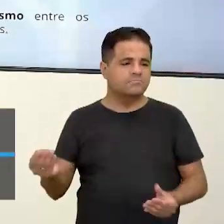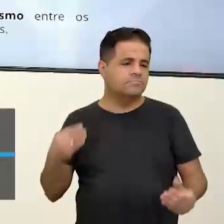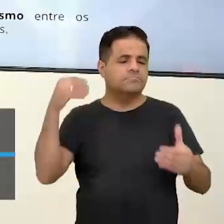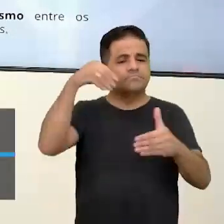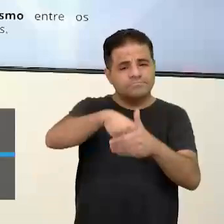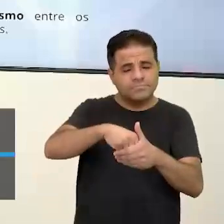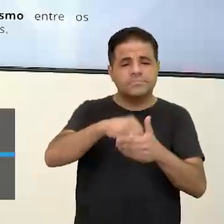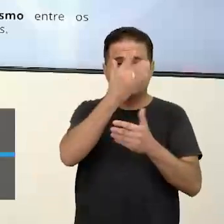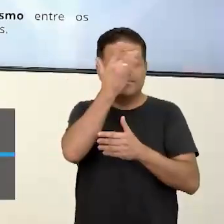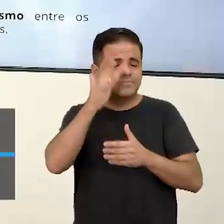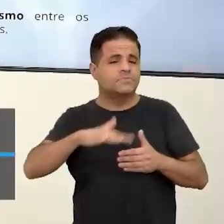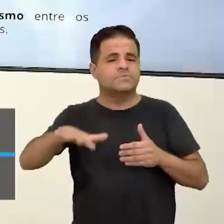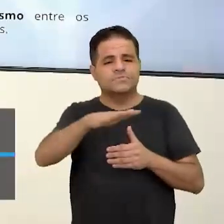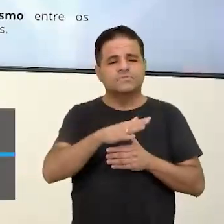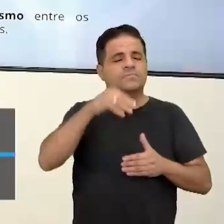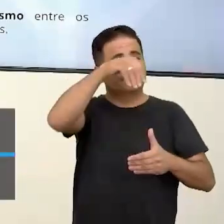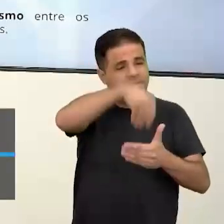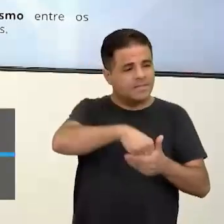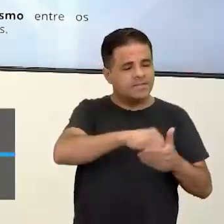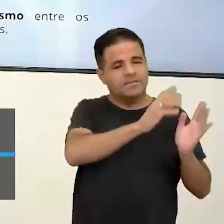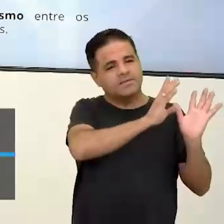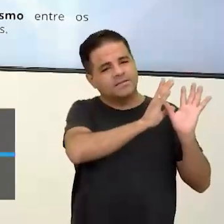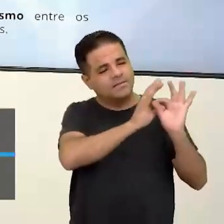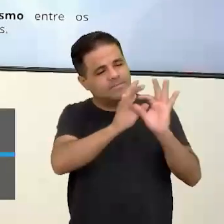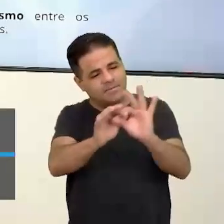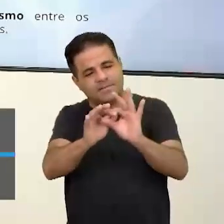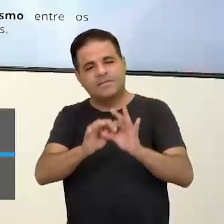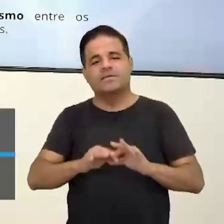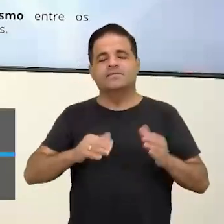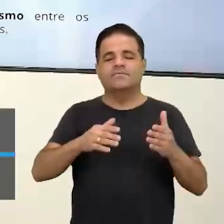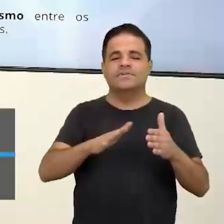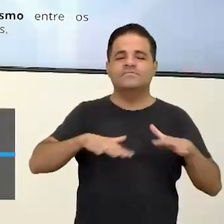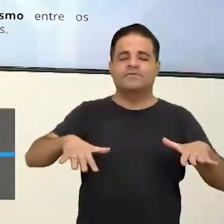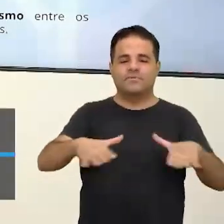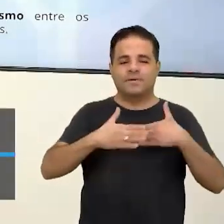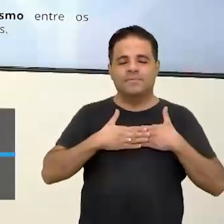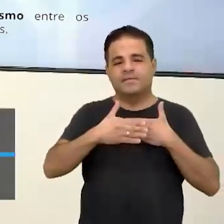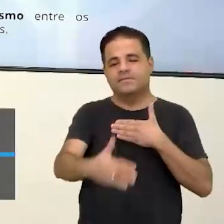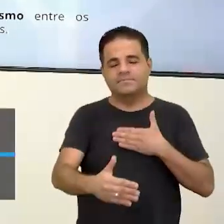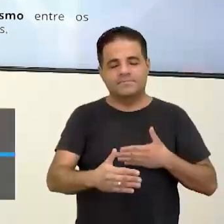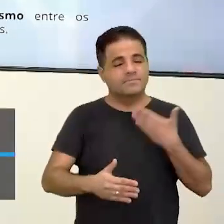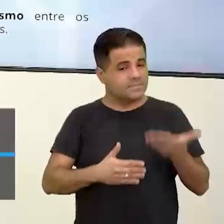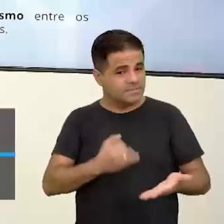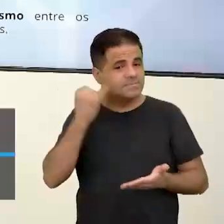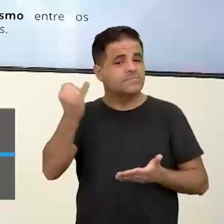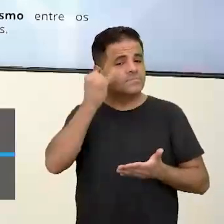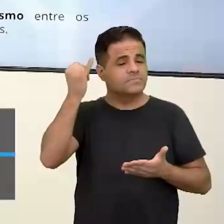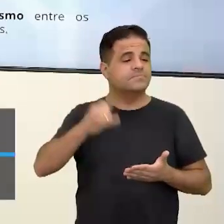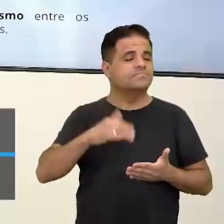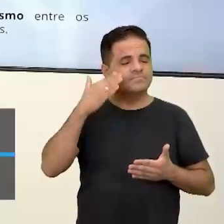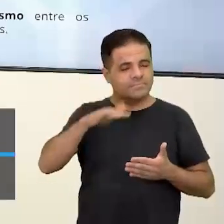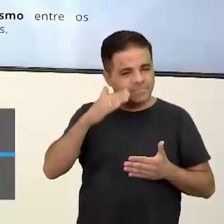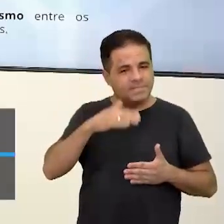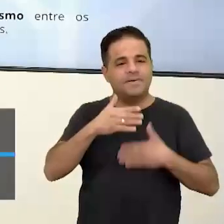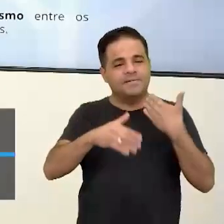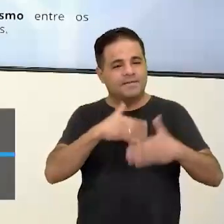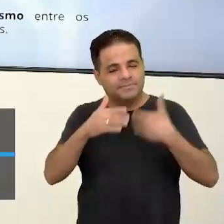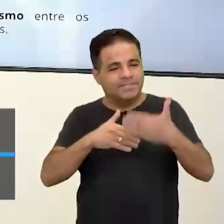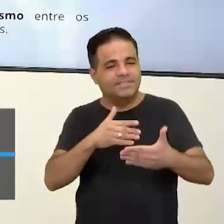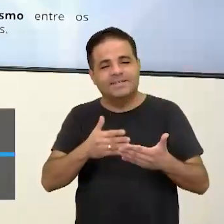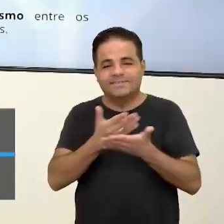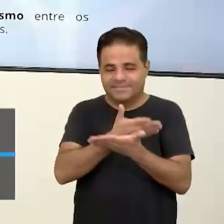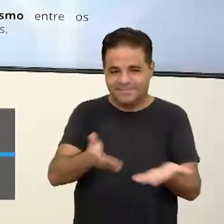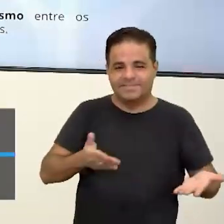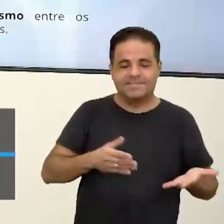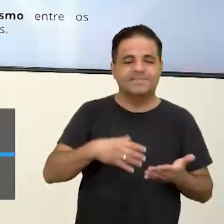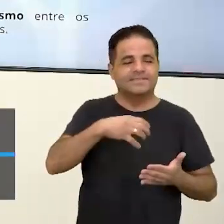os indivíduos dentro de um contexto, de um grupo da sociedade em que eles fazem parte. É fundamental entender como, quando a gente